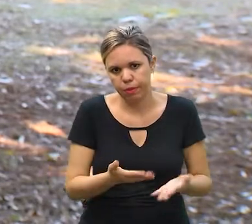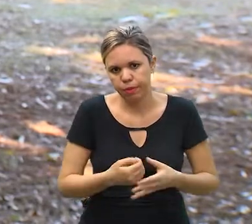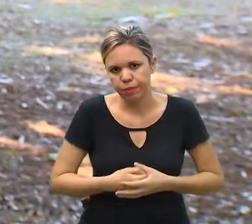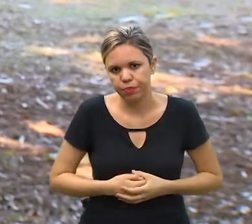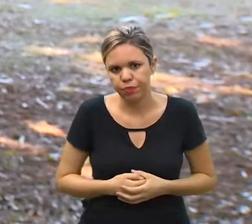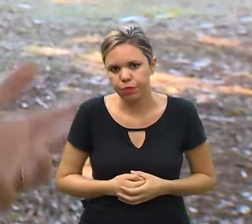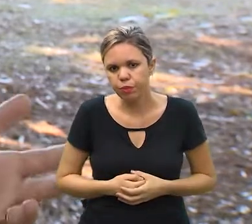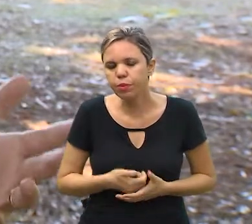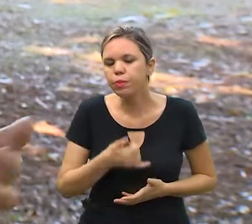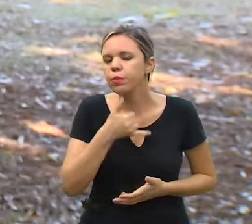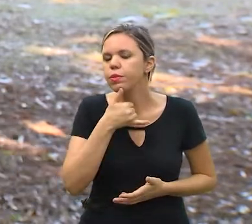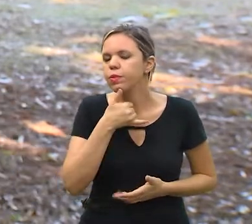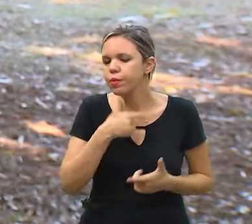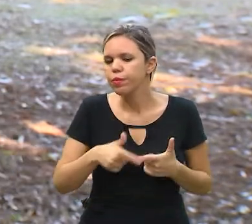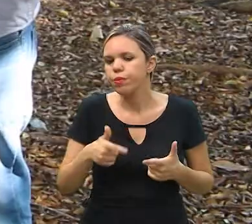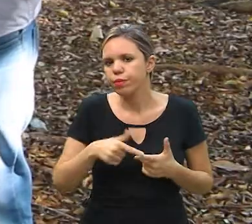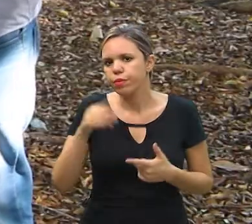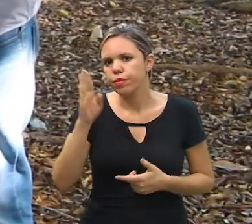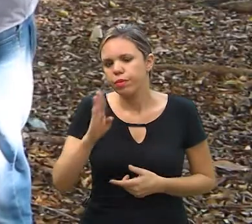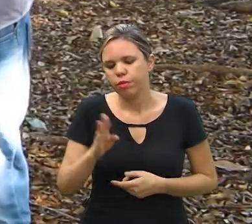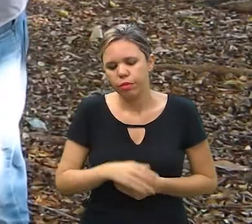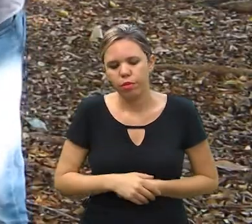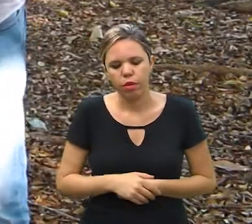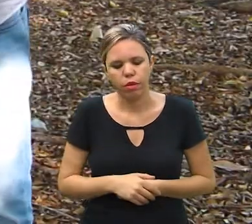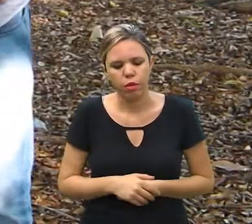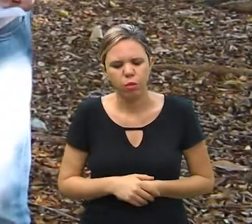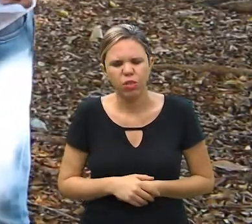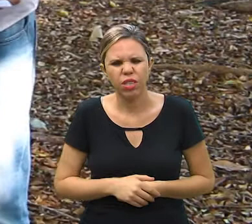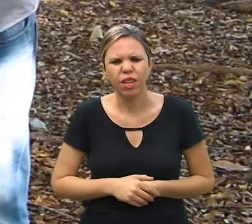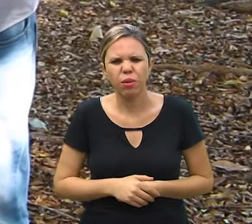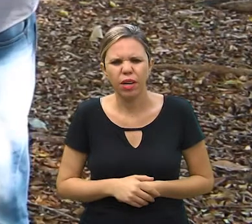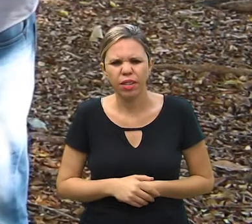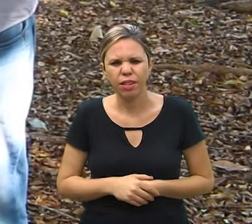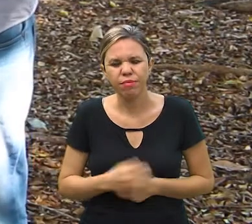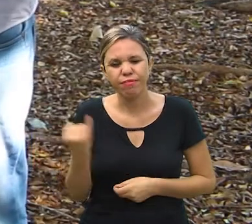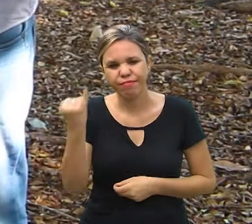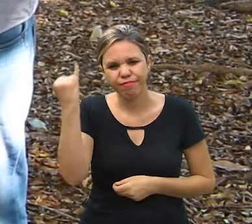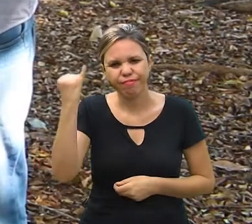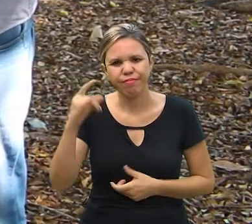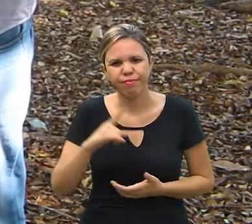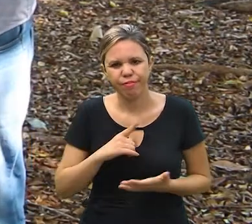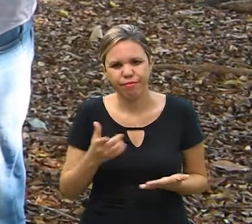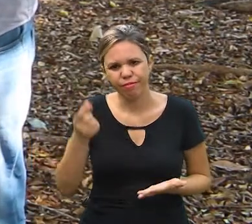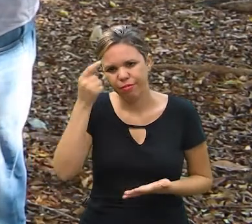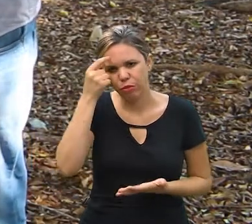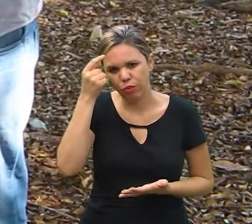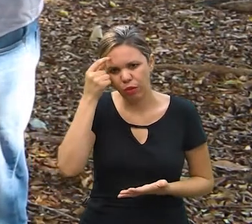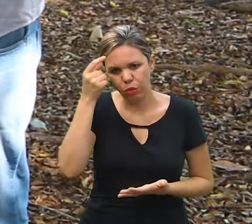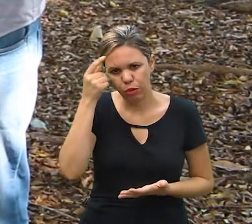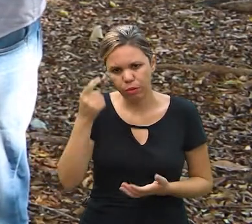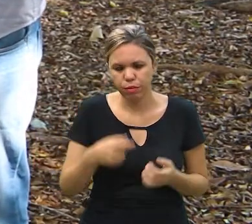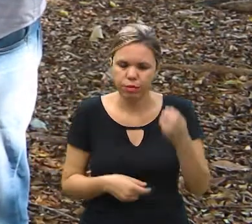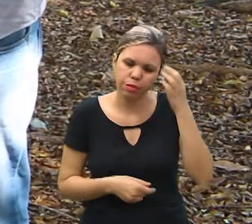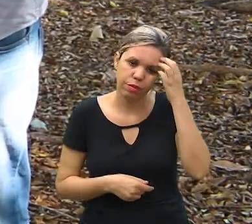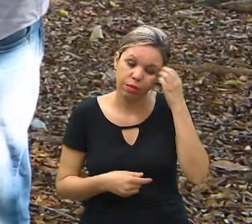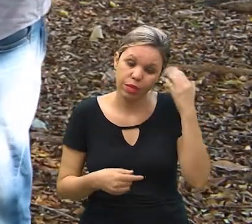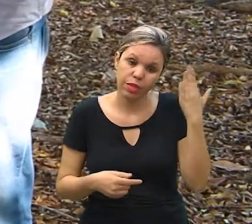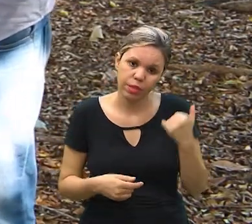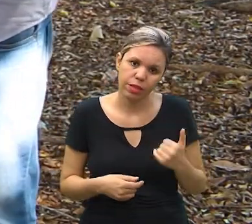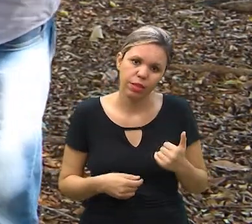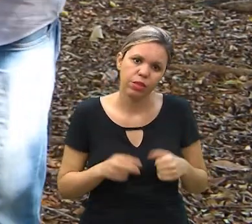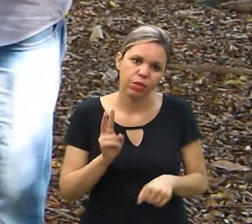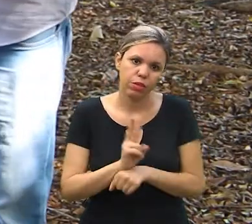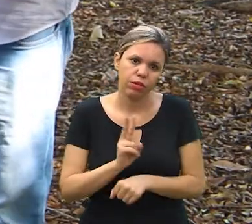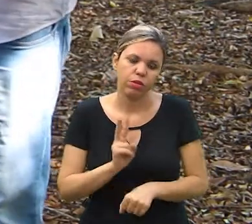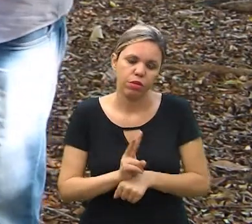Então, infelizmente, é uma realidade hoje no Brasil. E é importante a gente ter essa noção também de saber